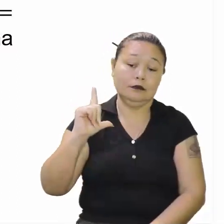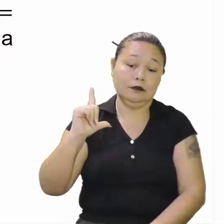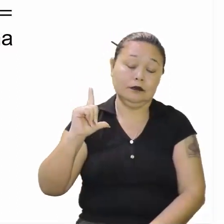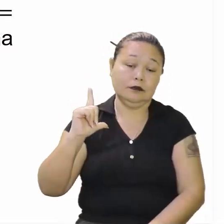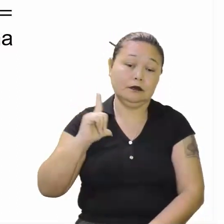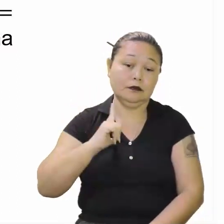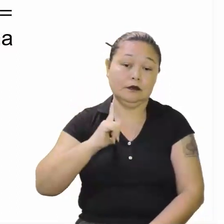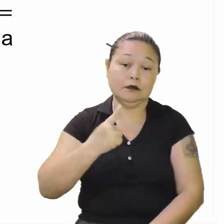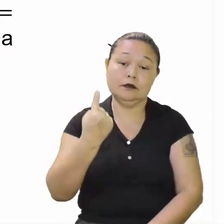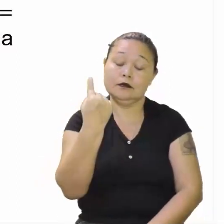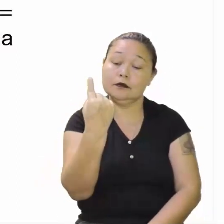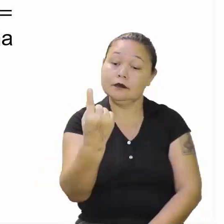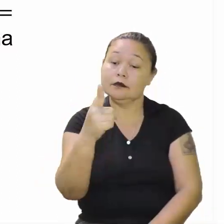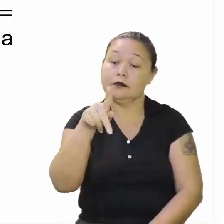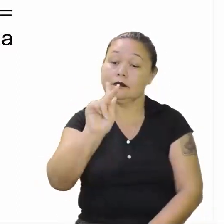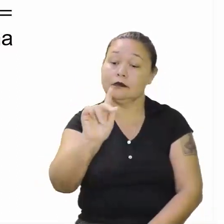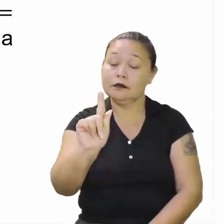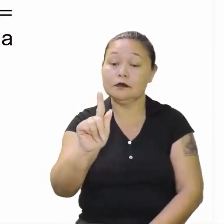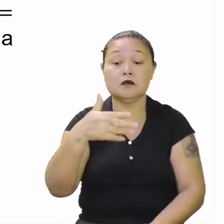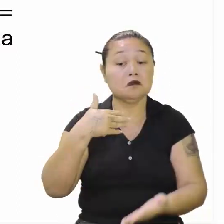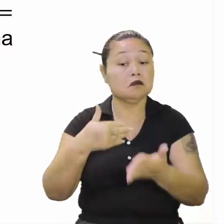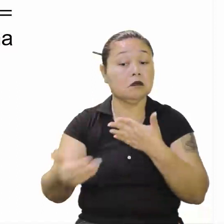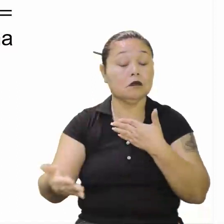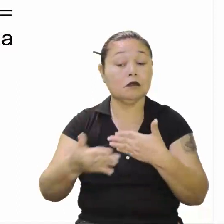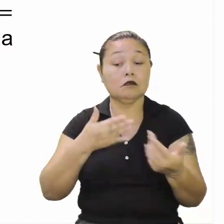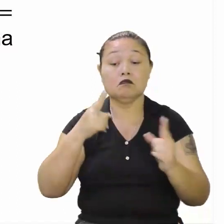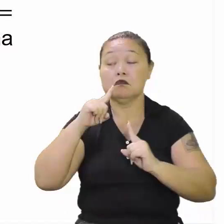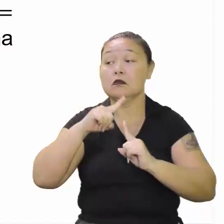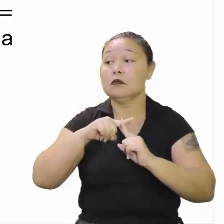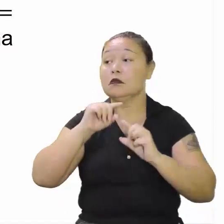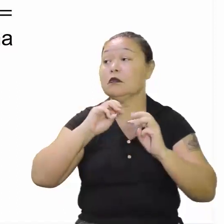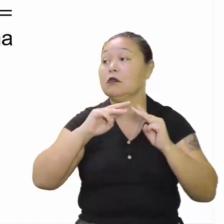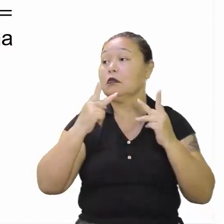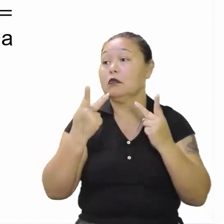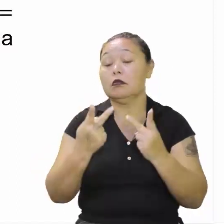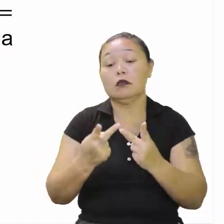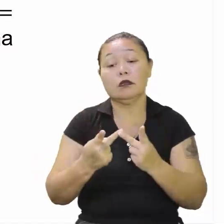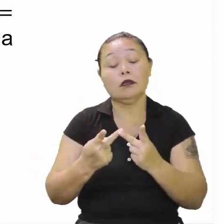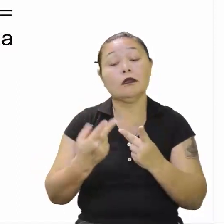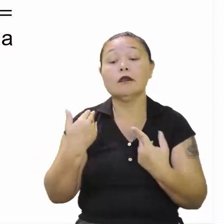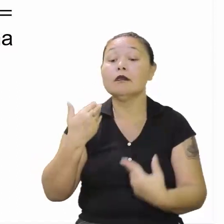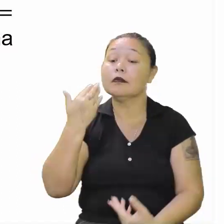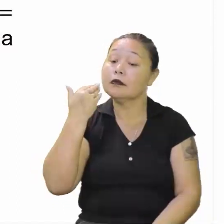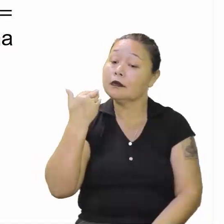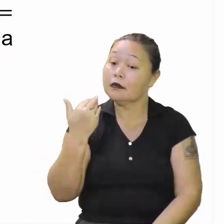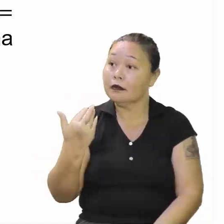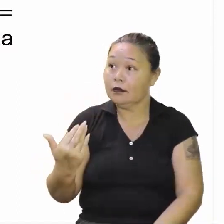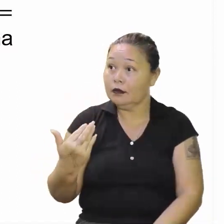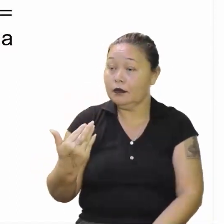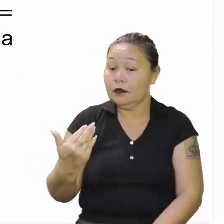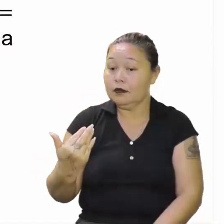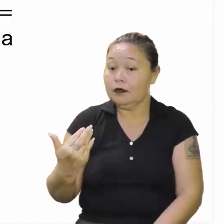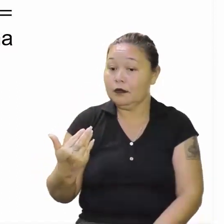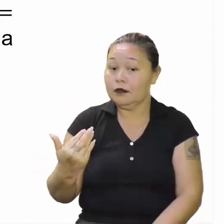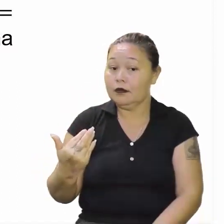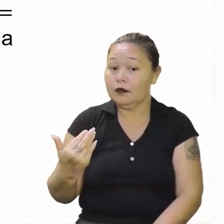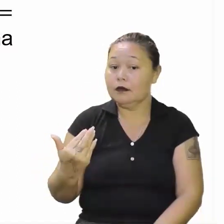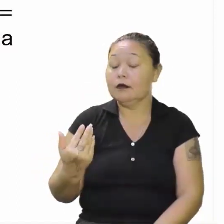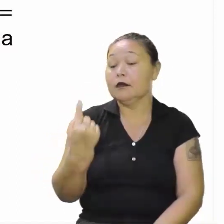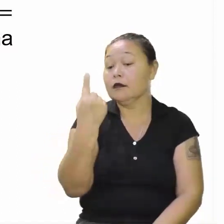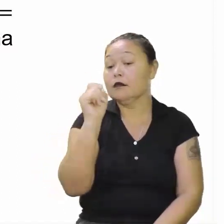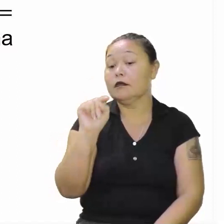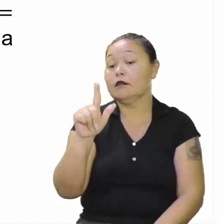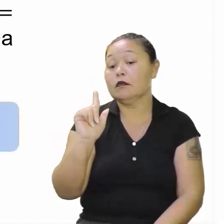1 quilograma de qualquer tipo de matéria, você está diante de 1000